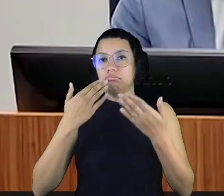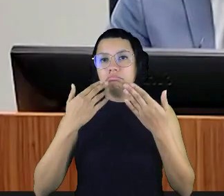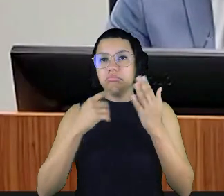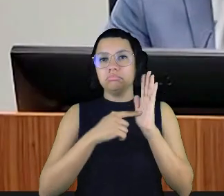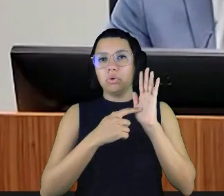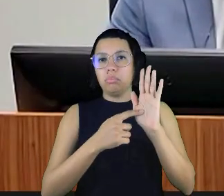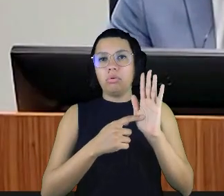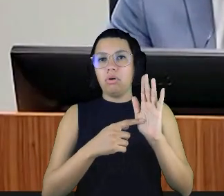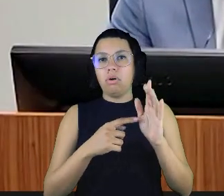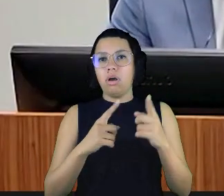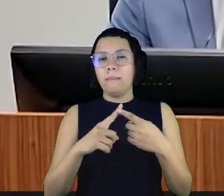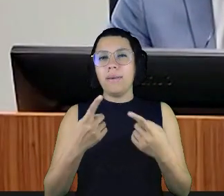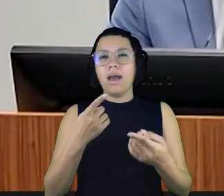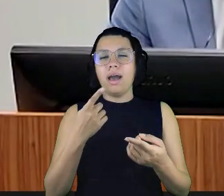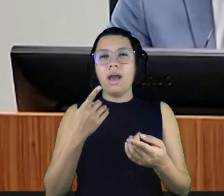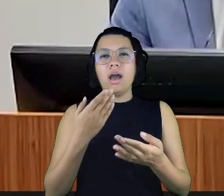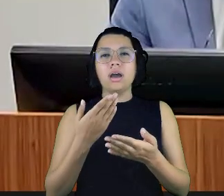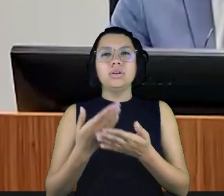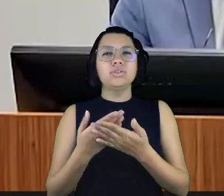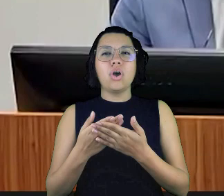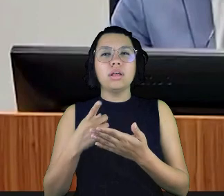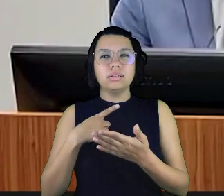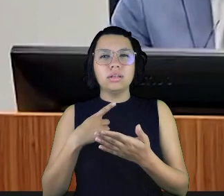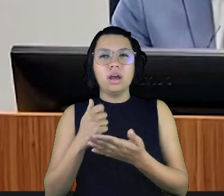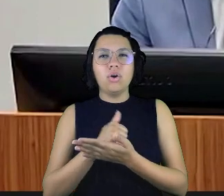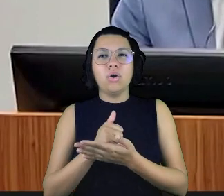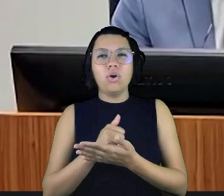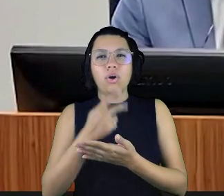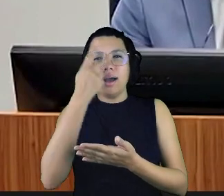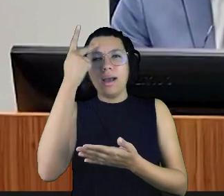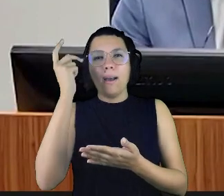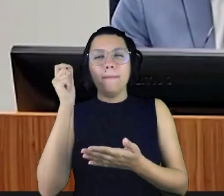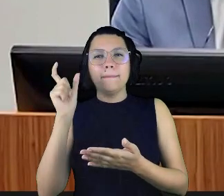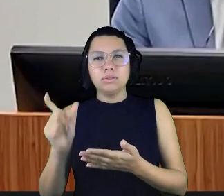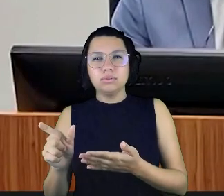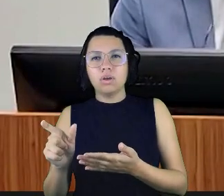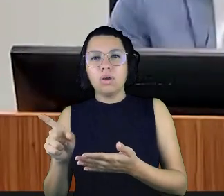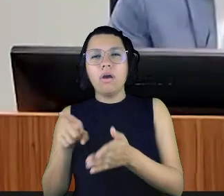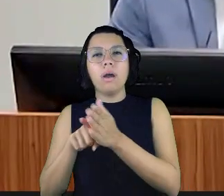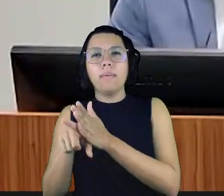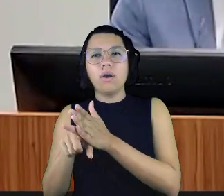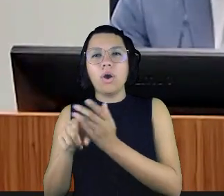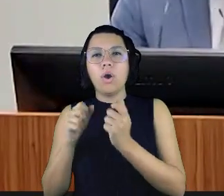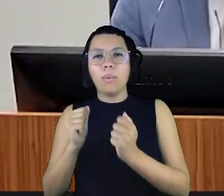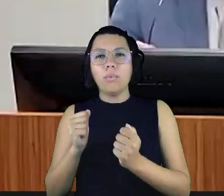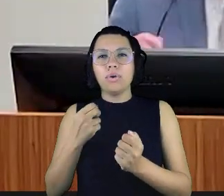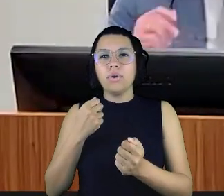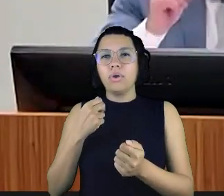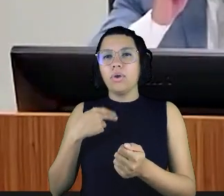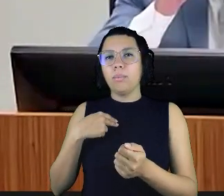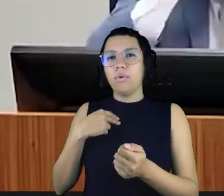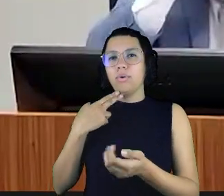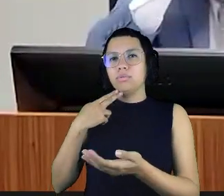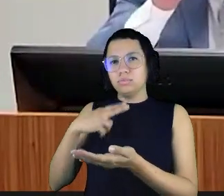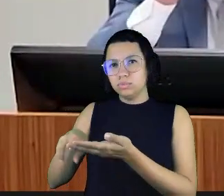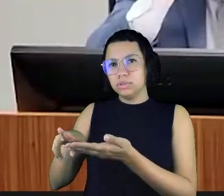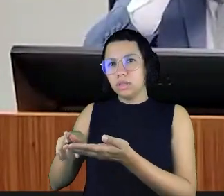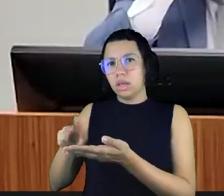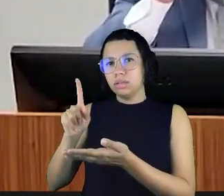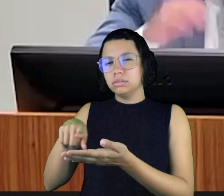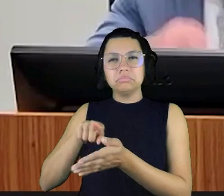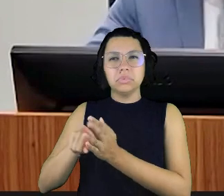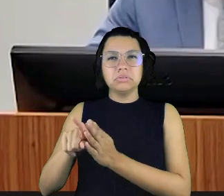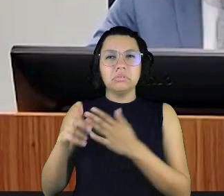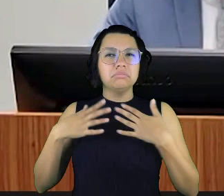perguntador, porque aí Tem? dá para encaminhar a resposta. São questões bem tranquilas, e eu acho que a gente pode, se